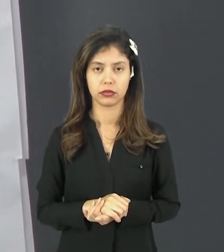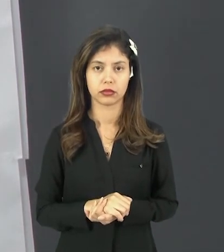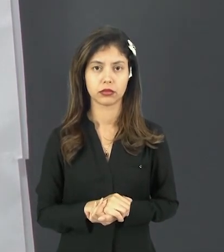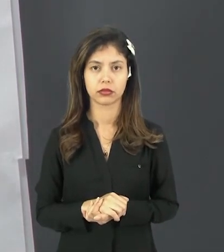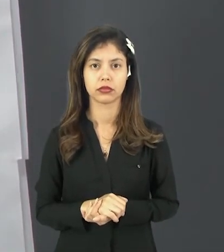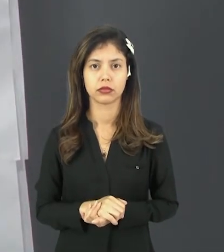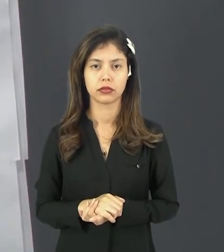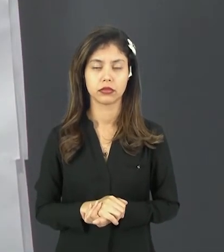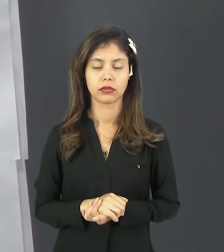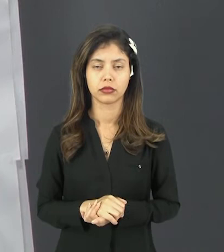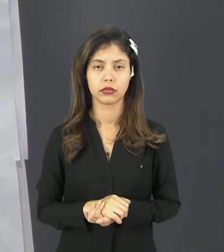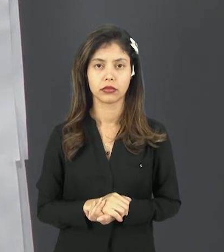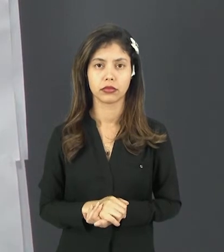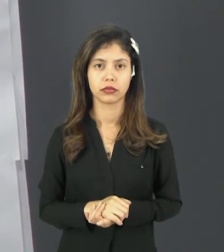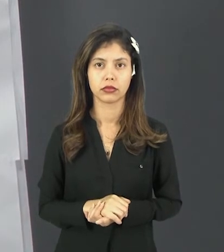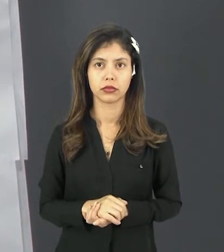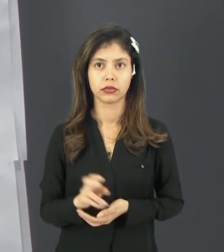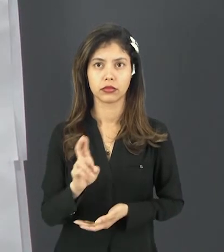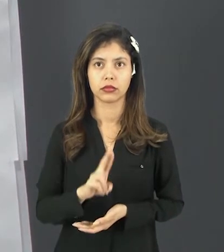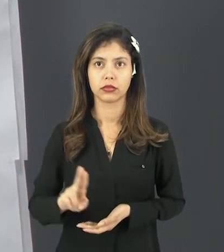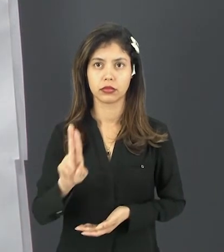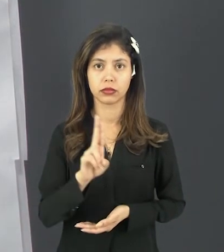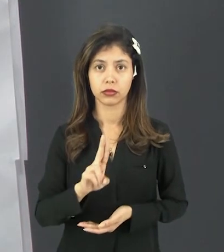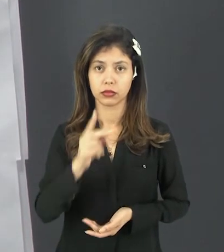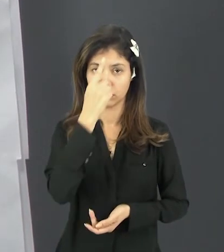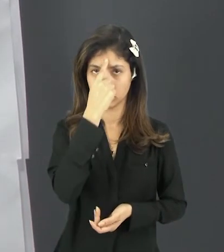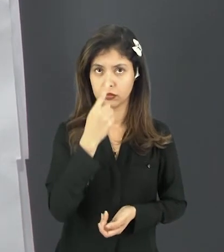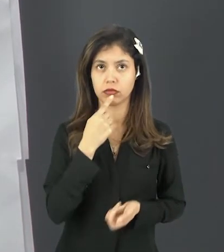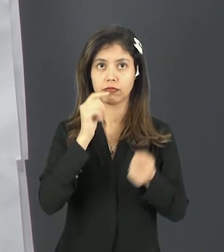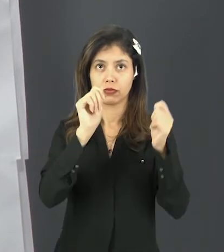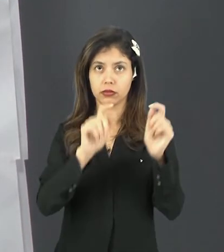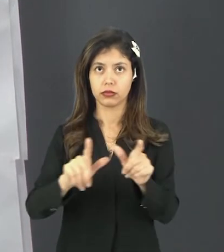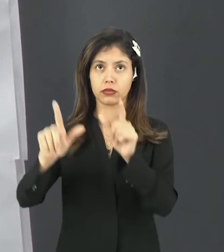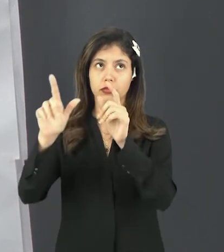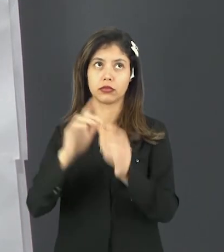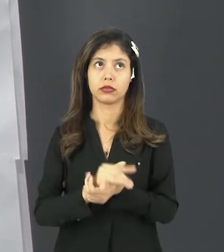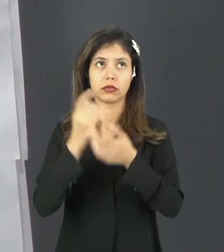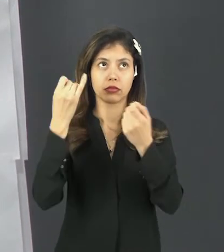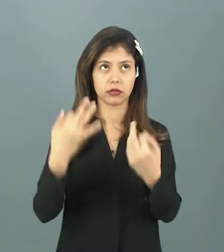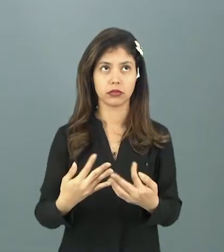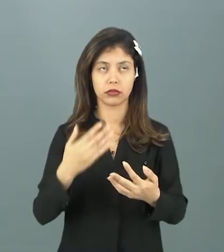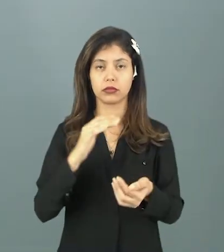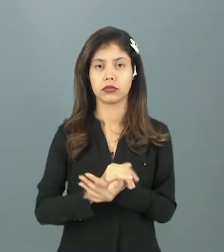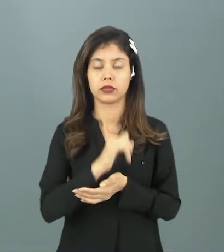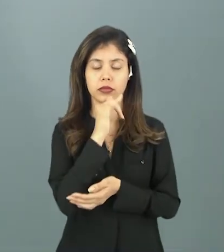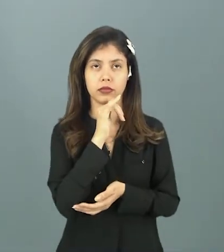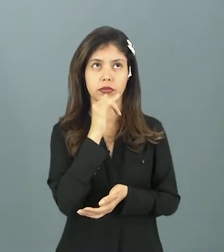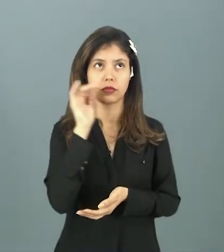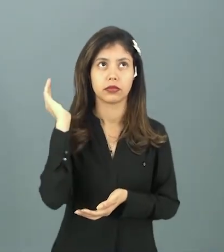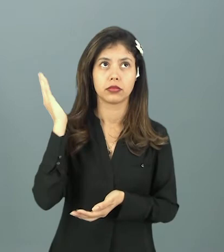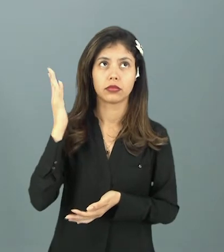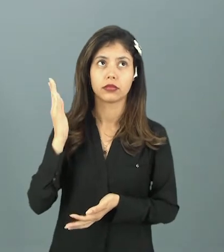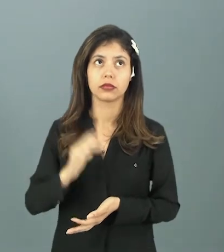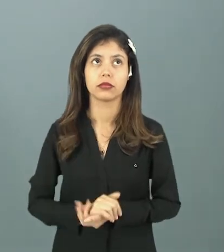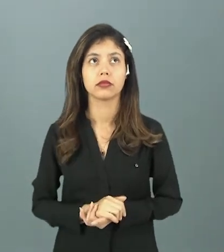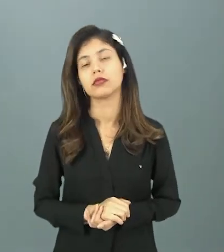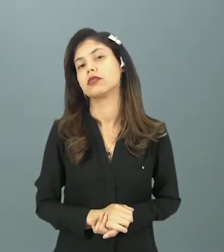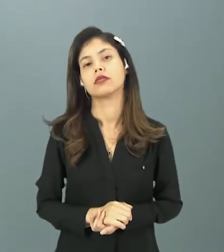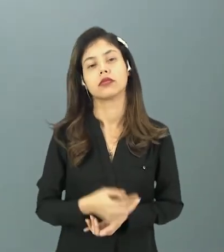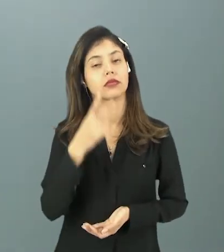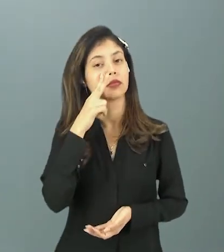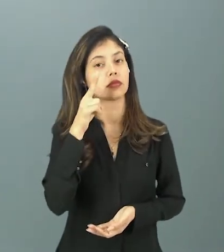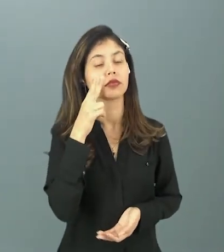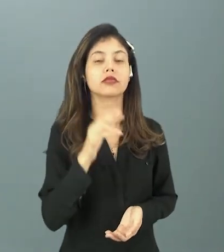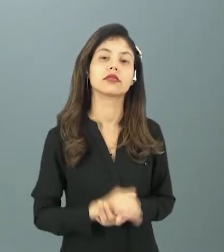né? E aqui tem a utilização da imagem, como eu falei. Nesse dicionário tem imagens, como aqui o burro, né? Então, a gente vê